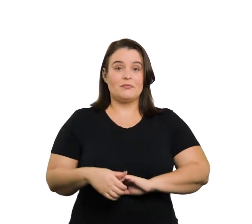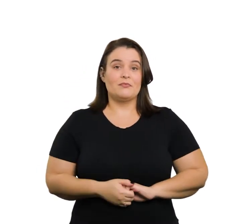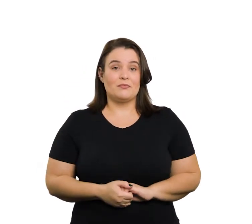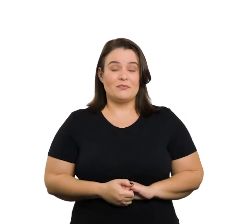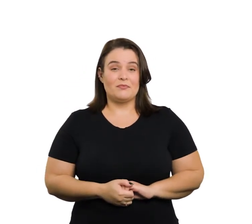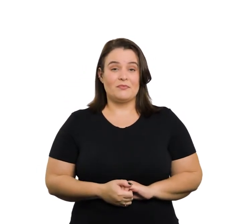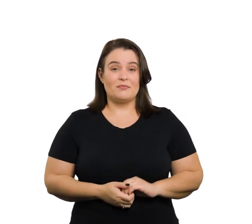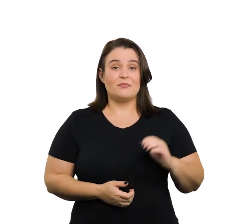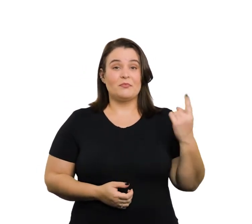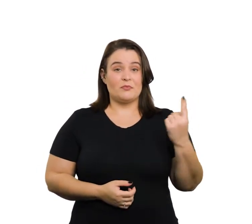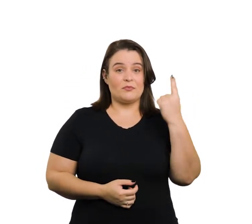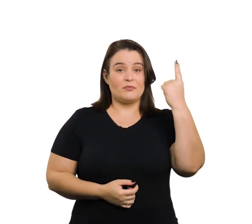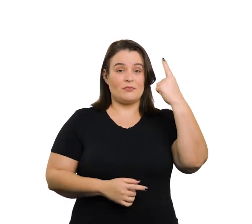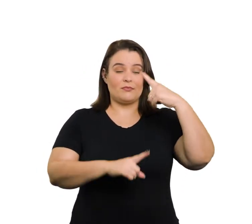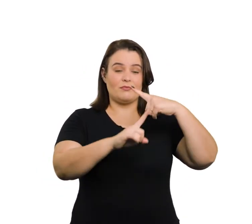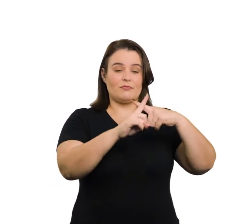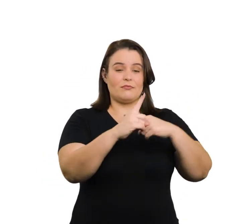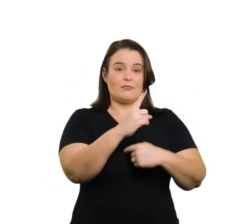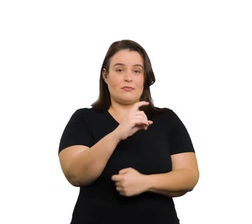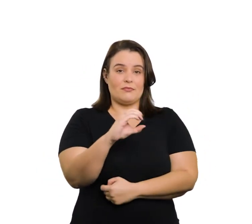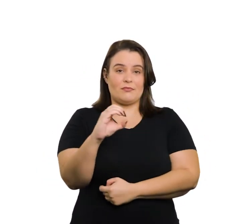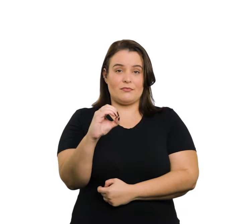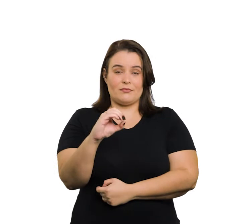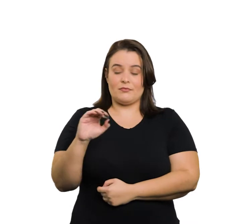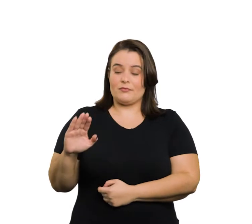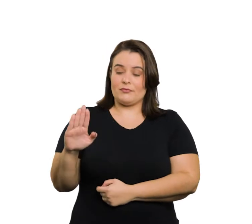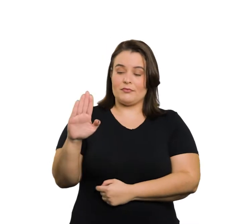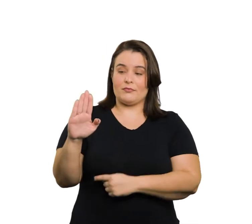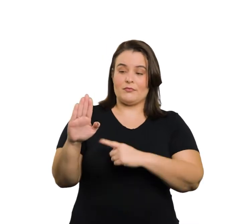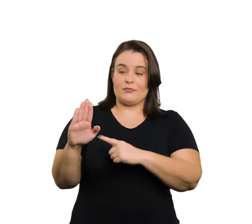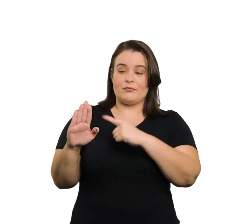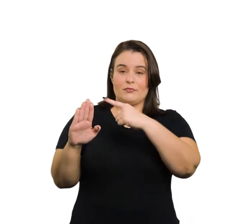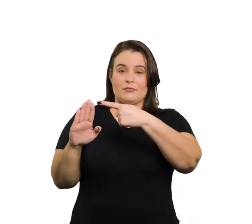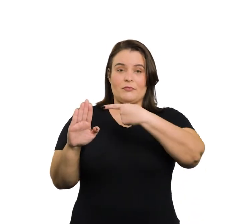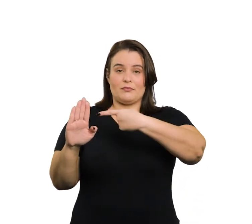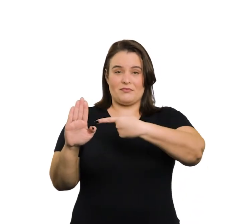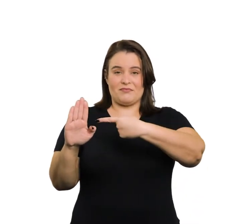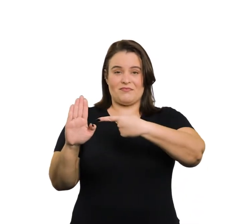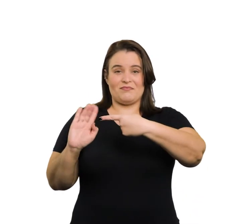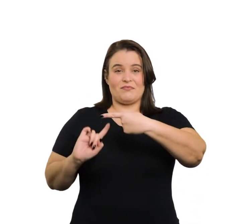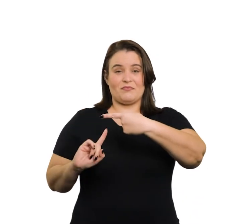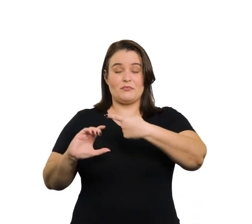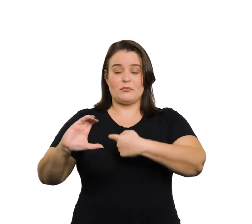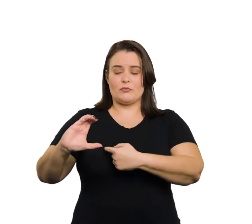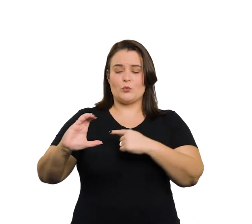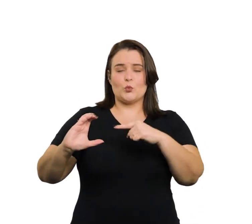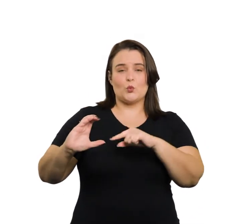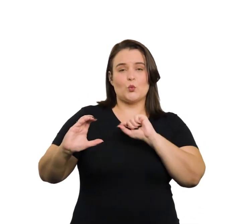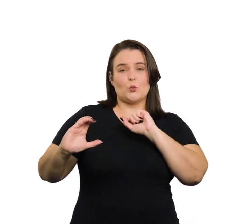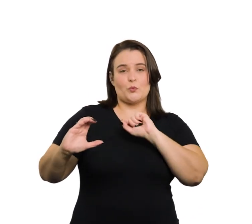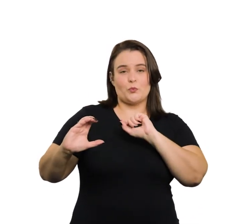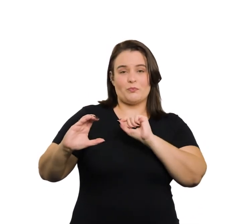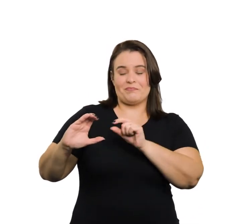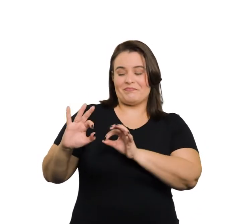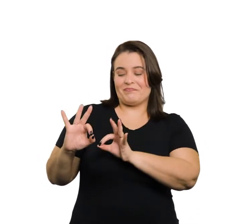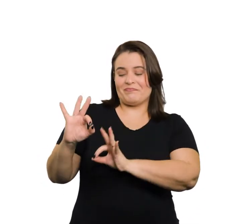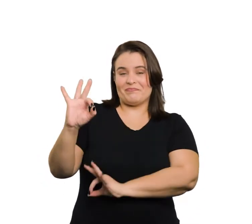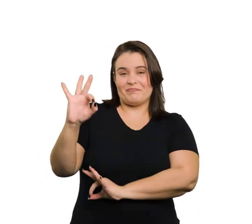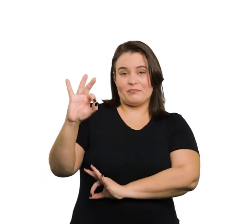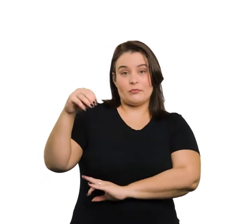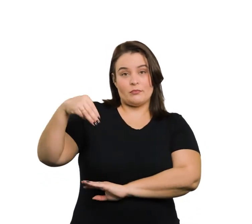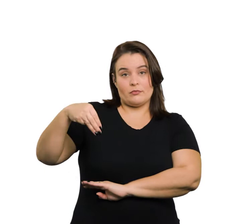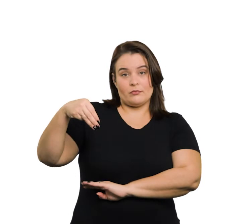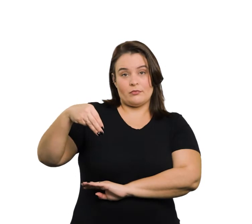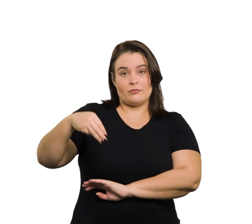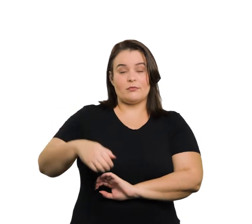à altura a ser vencida vezes 100 sobre a inclinação da rampa, onde C representa o comprimento